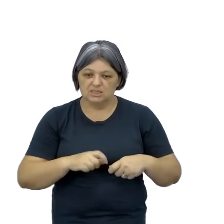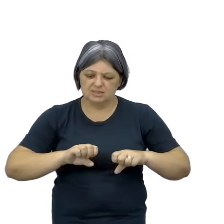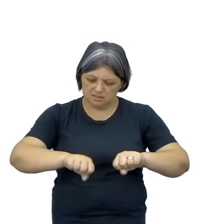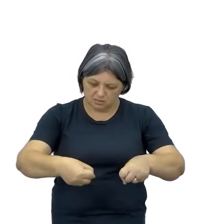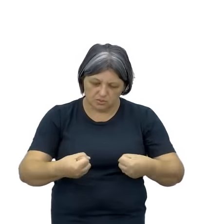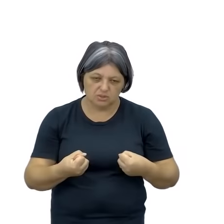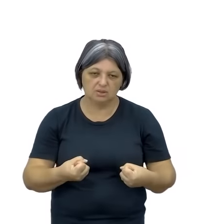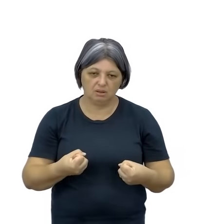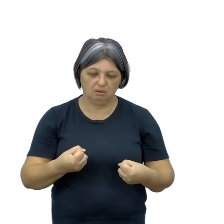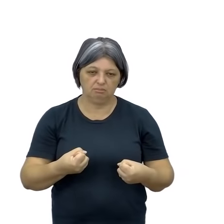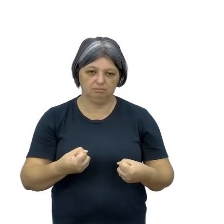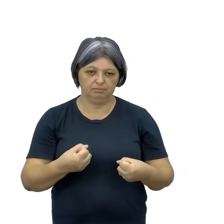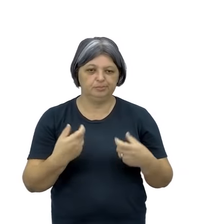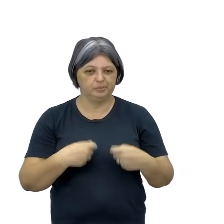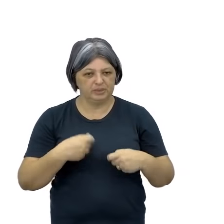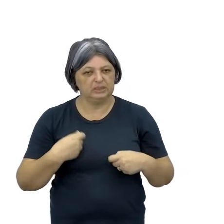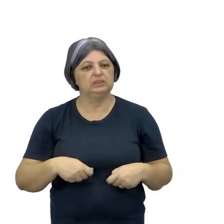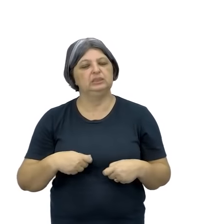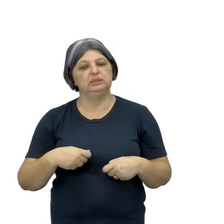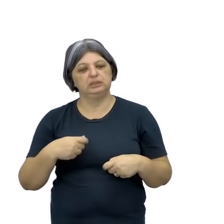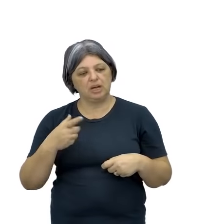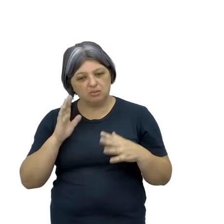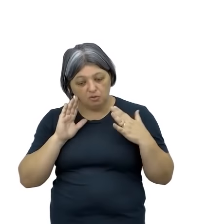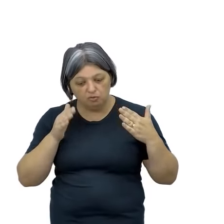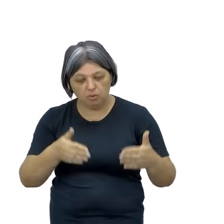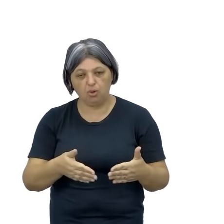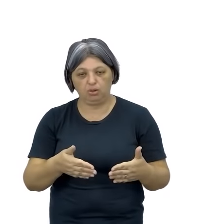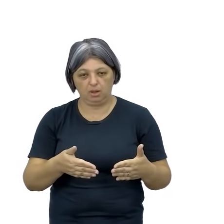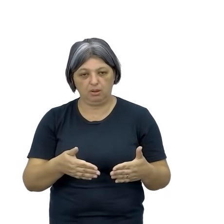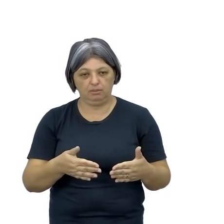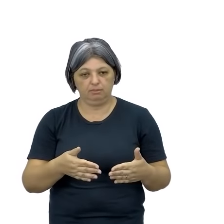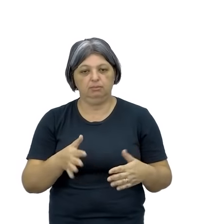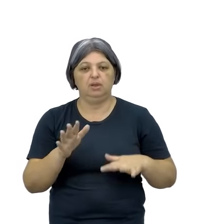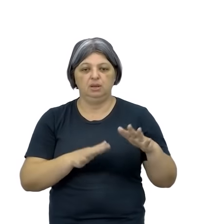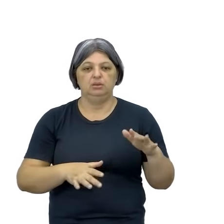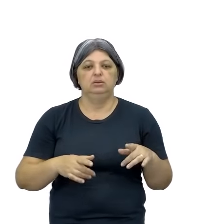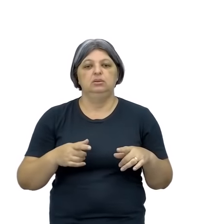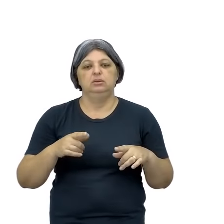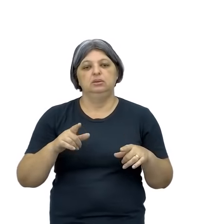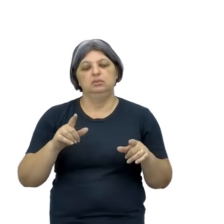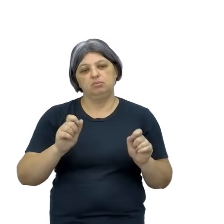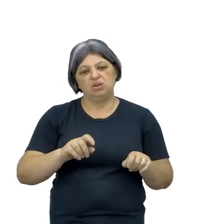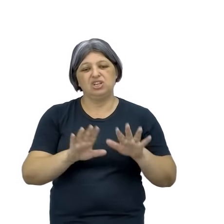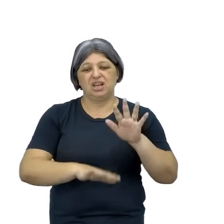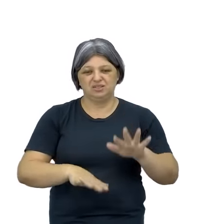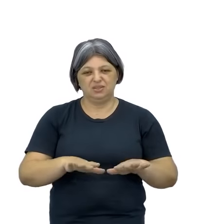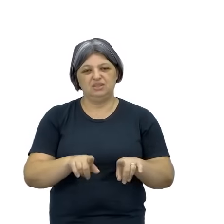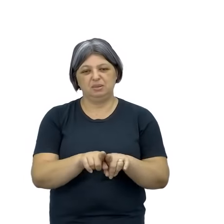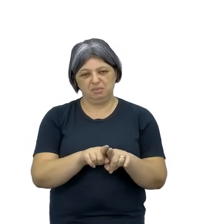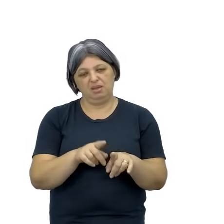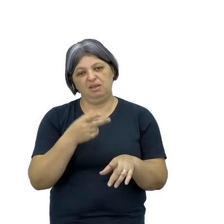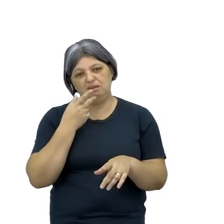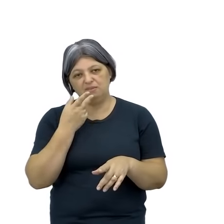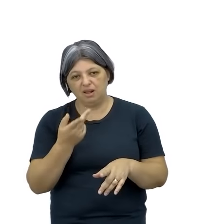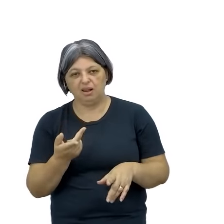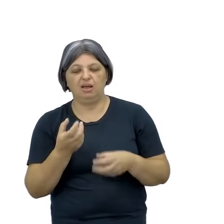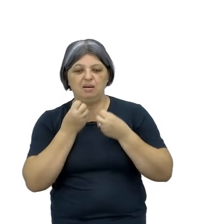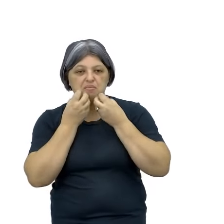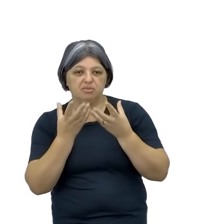esmerar, que precisa também se dedicar e, às vezes, até verbalizar essas dificuldades, ele precisa ter, de certa